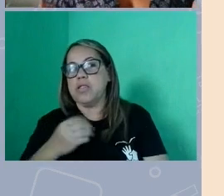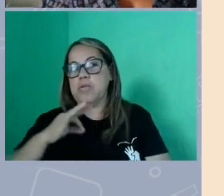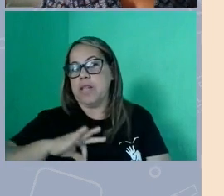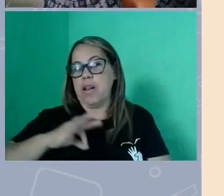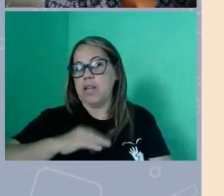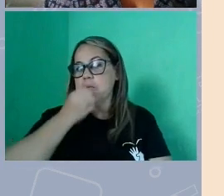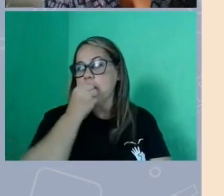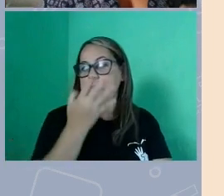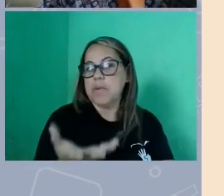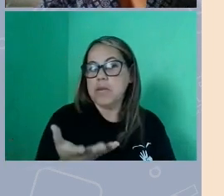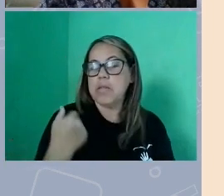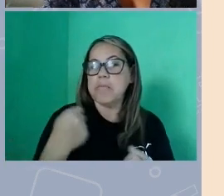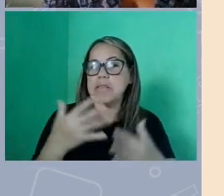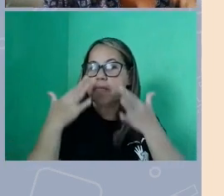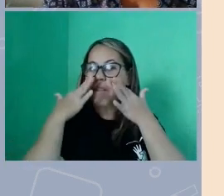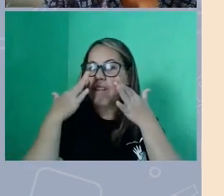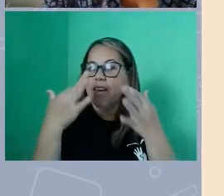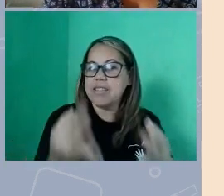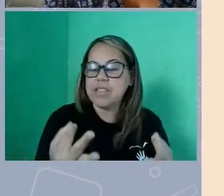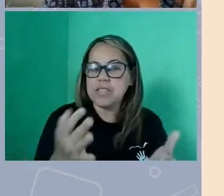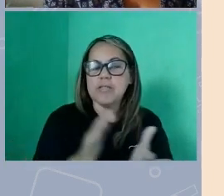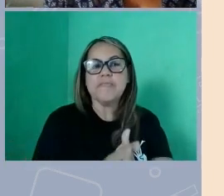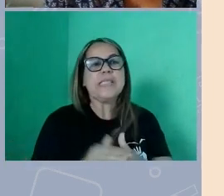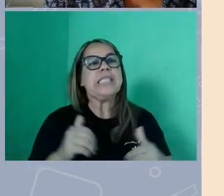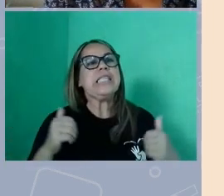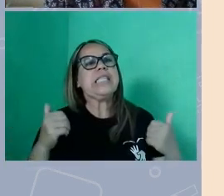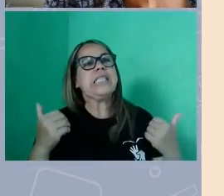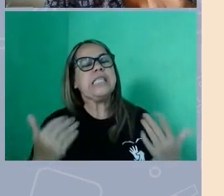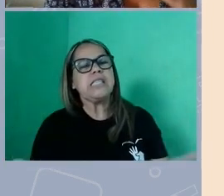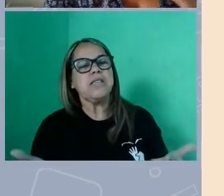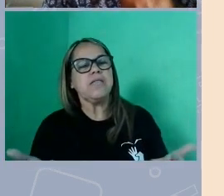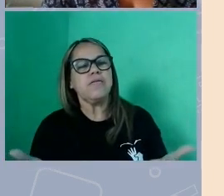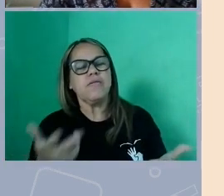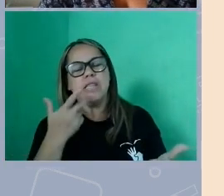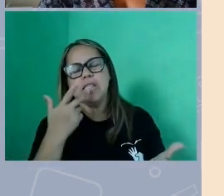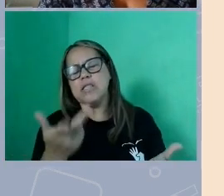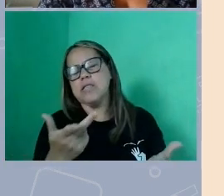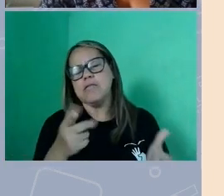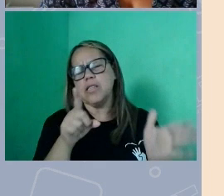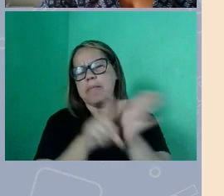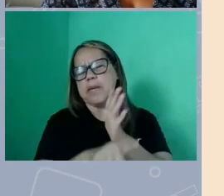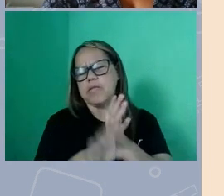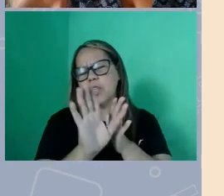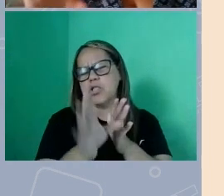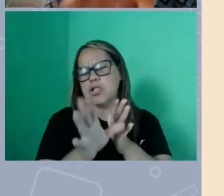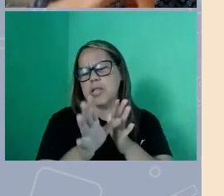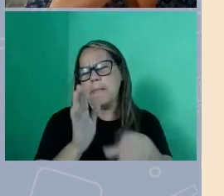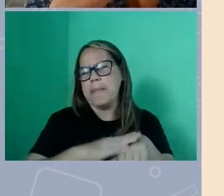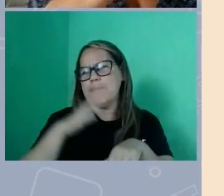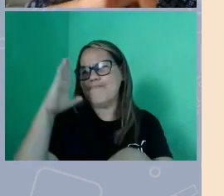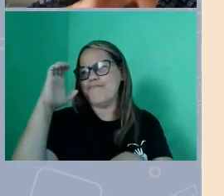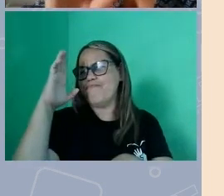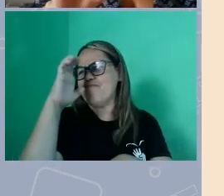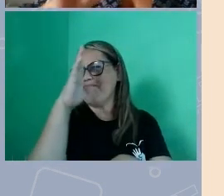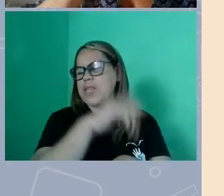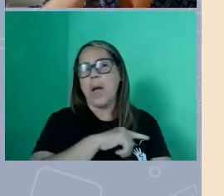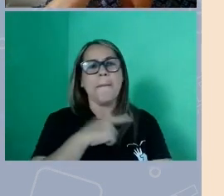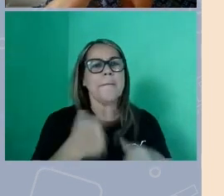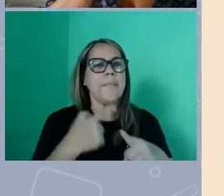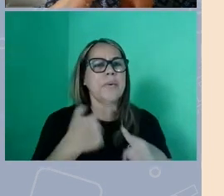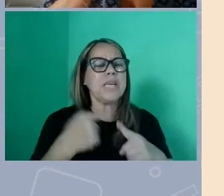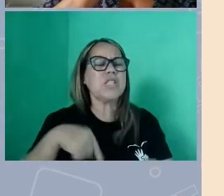então a gente precisa estar atento então pessoal falar do isso essa questão ela já é mais complexa porque a gente vai